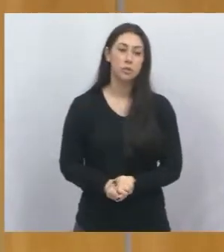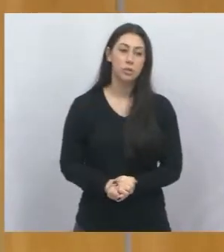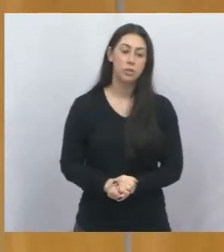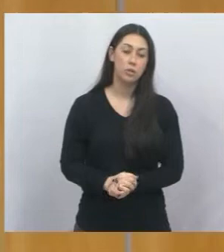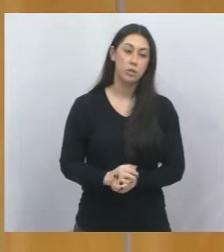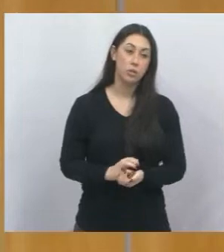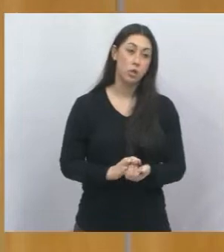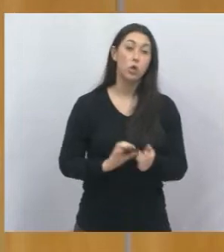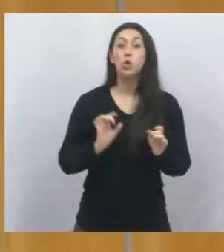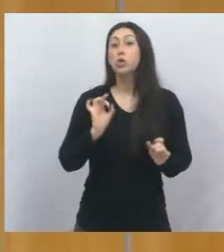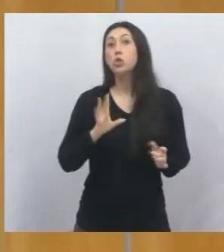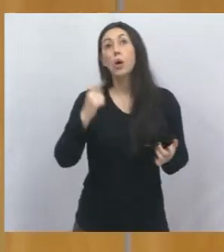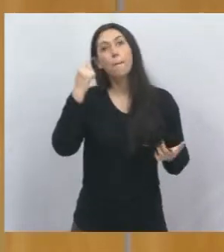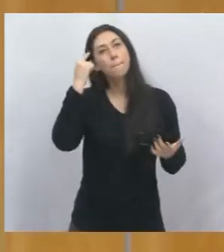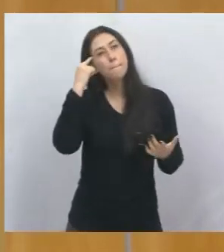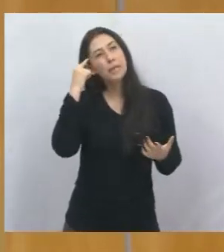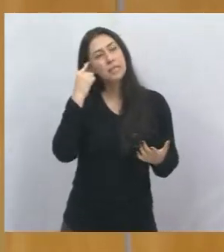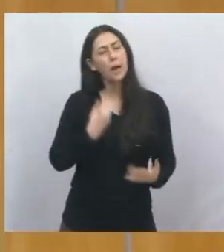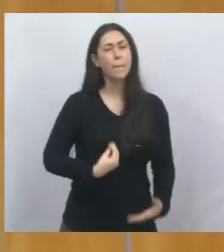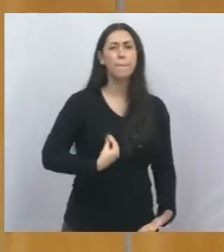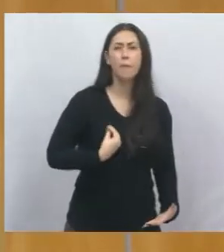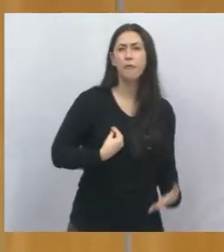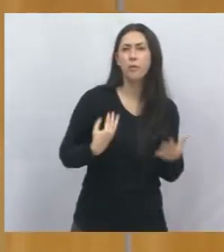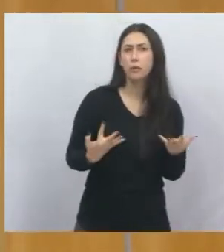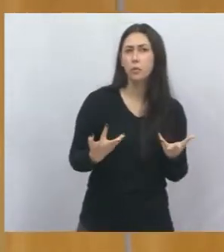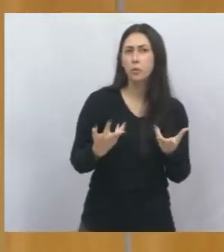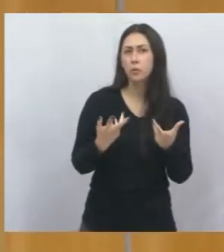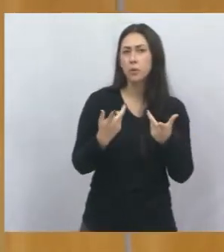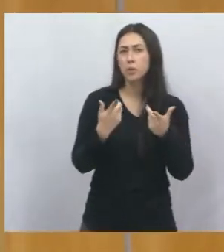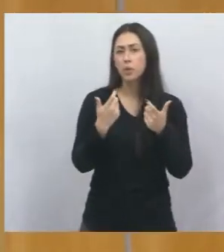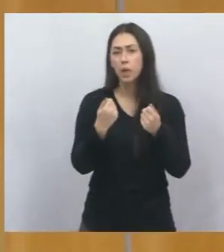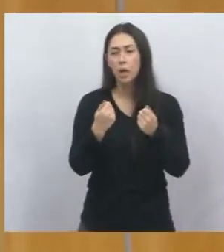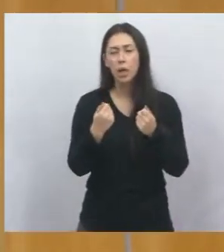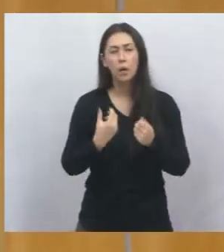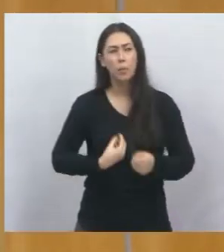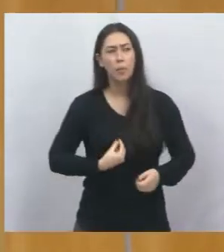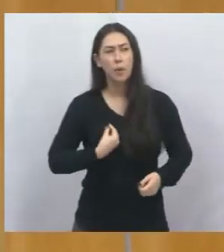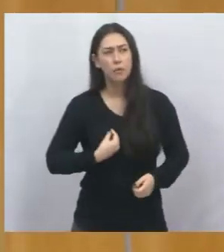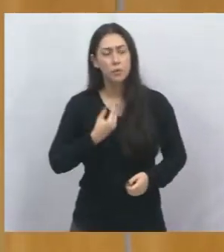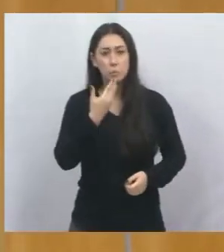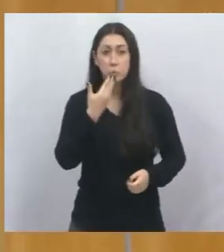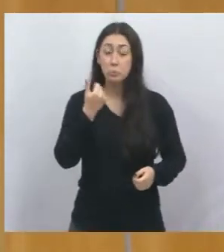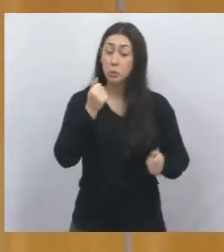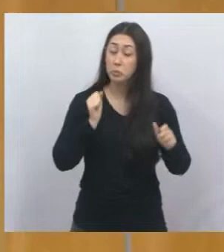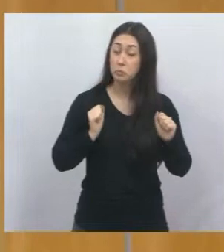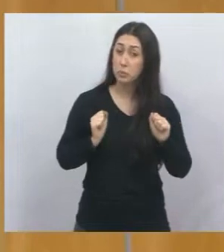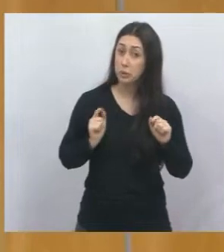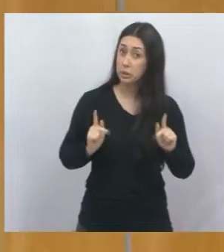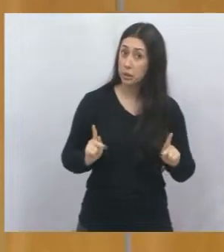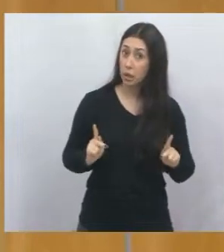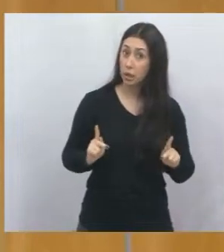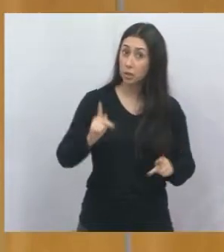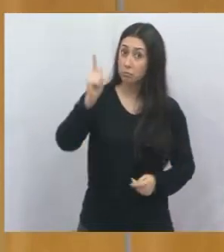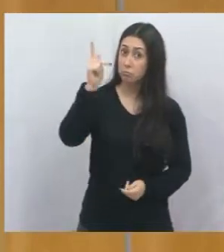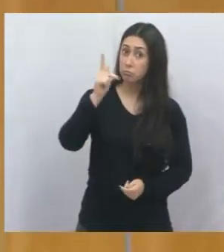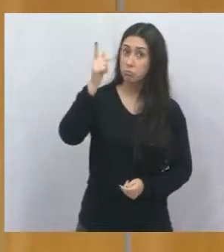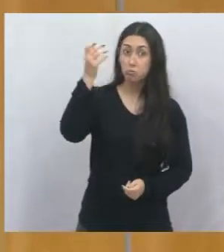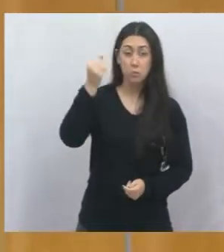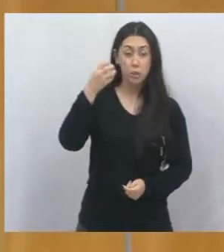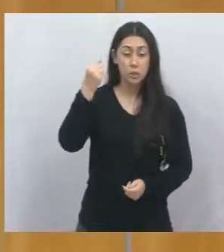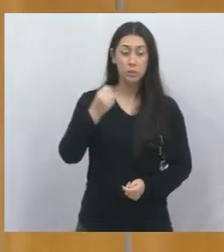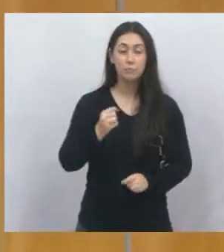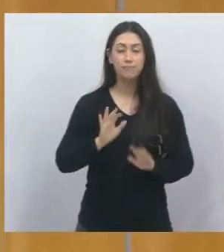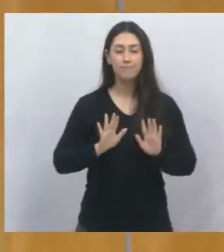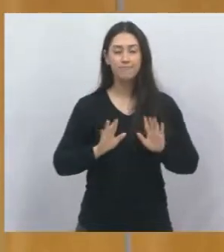somente por pensar na qualidade de vida dos aposentados e pensionistas e dos servidores